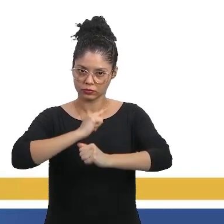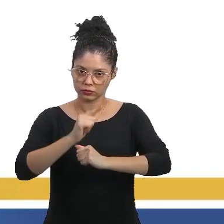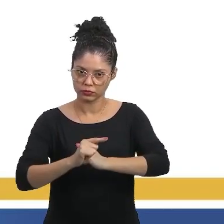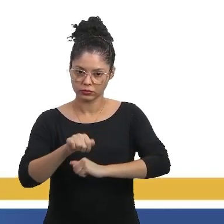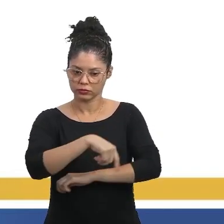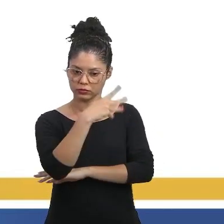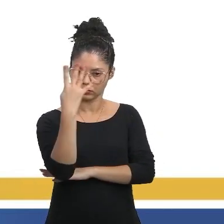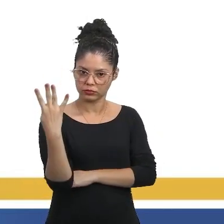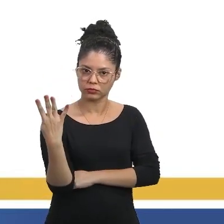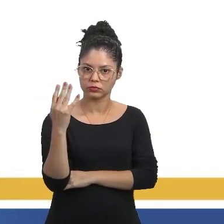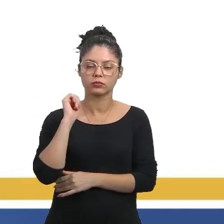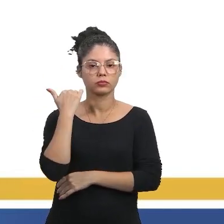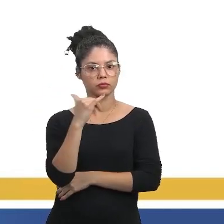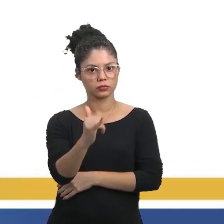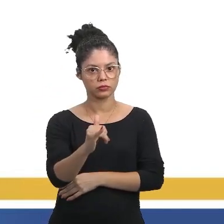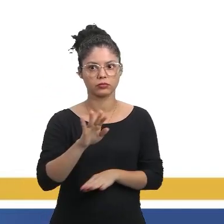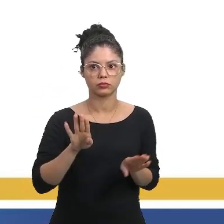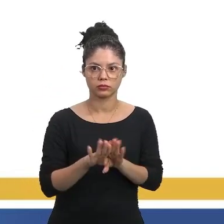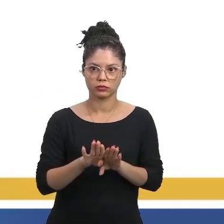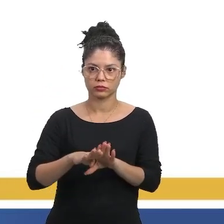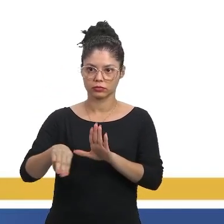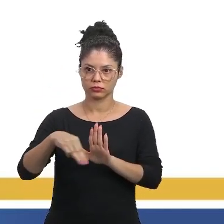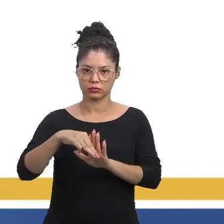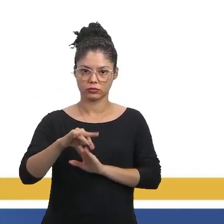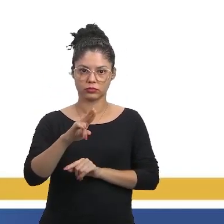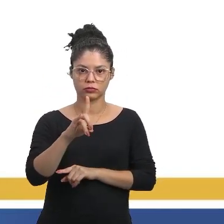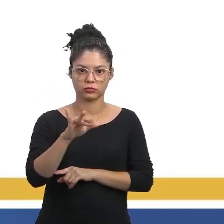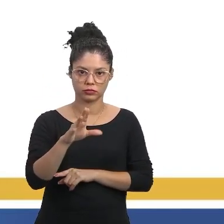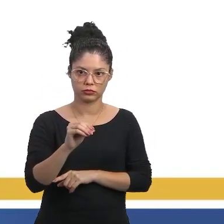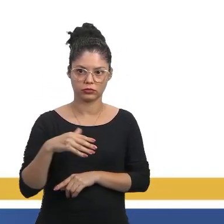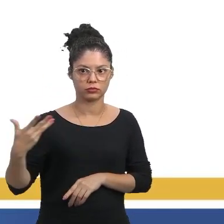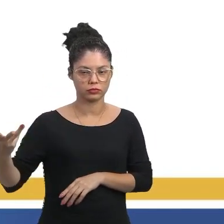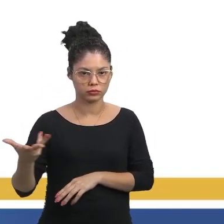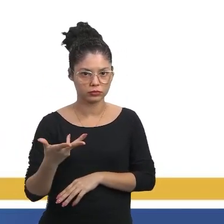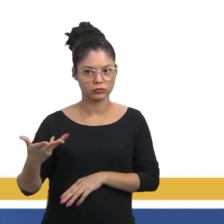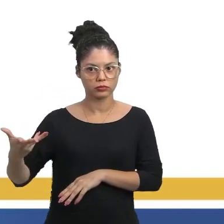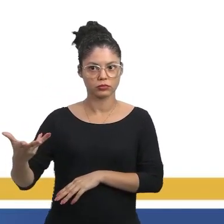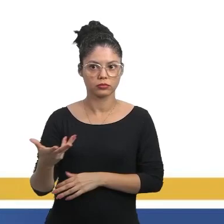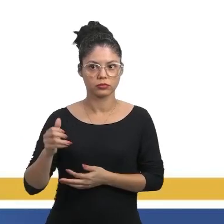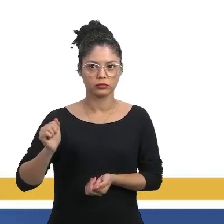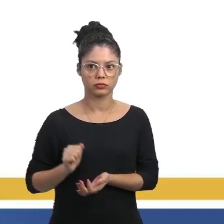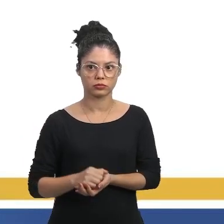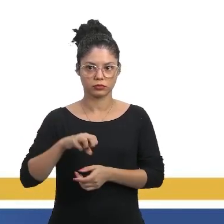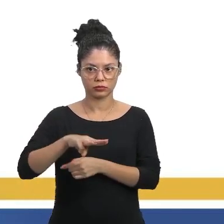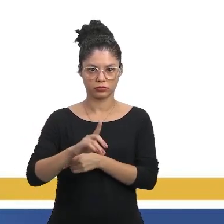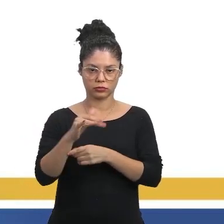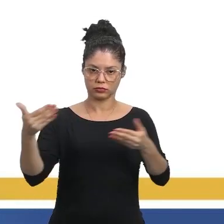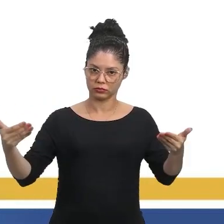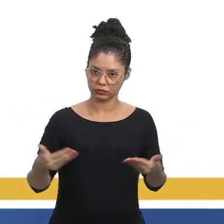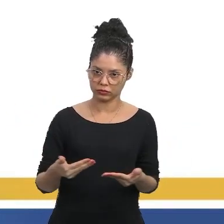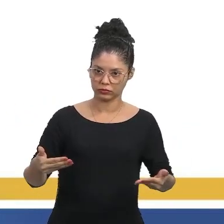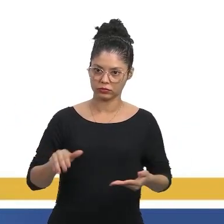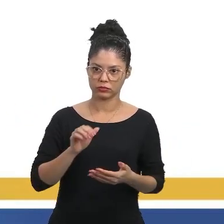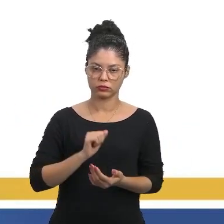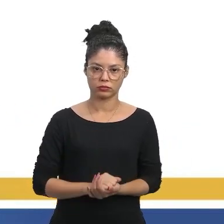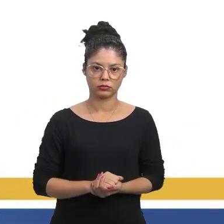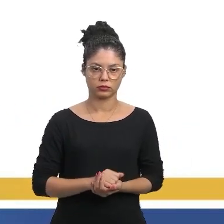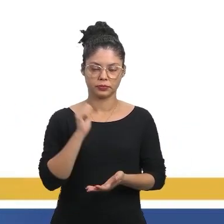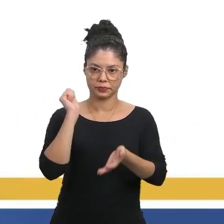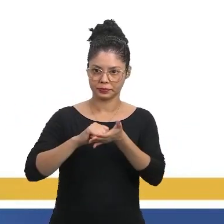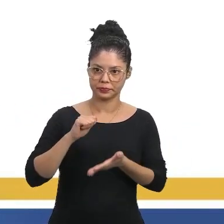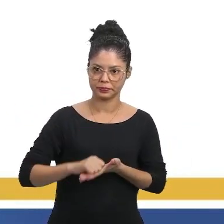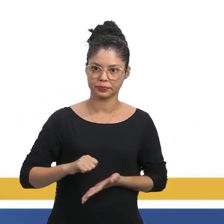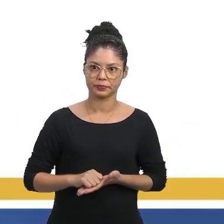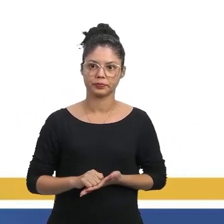a quantização da energia do modelo atômico. Então, com base, galera, no modelo atual, que descreve